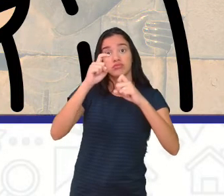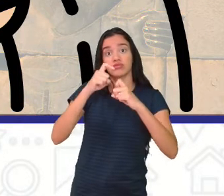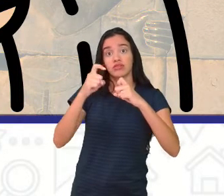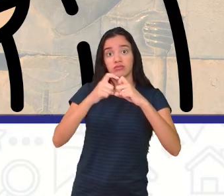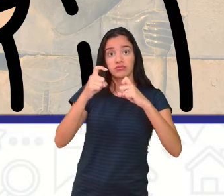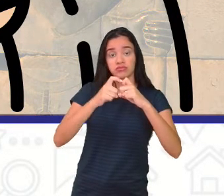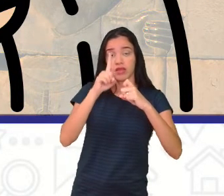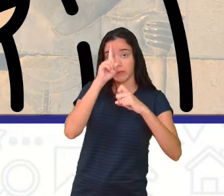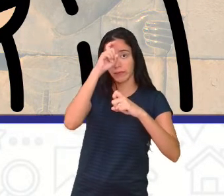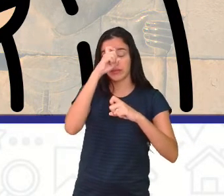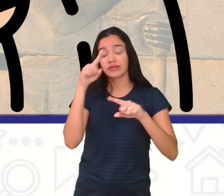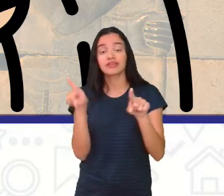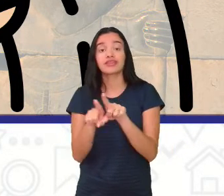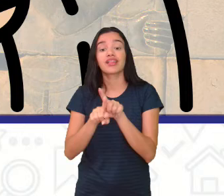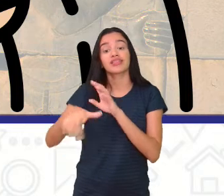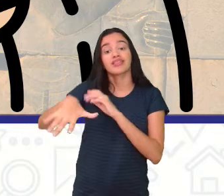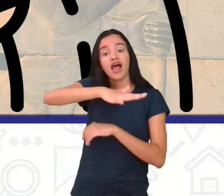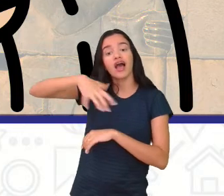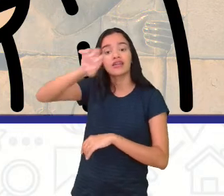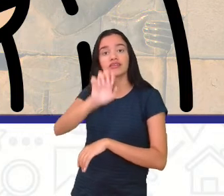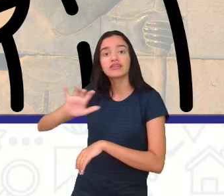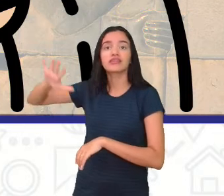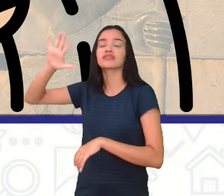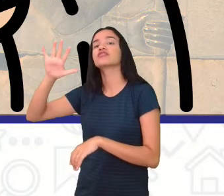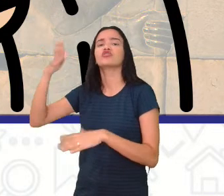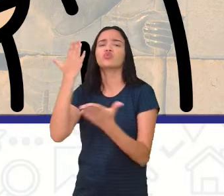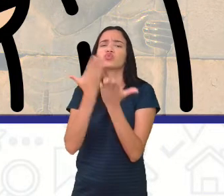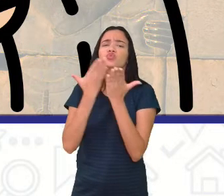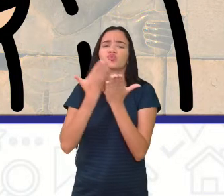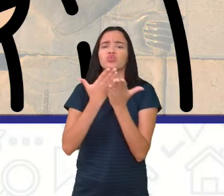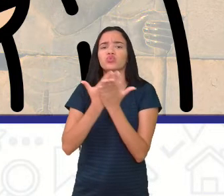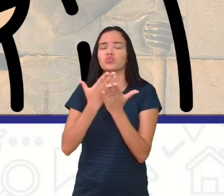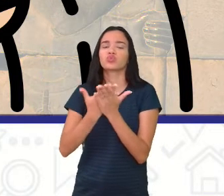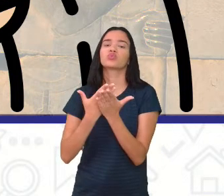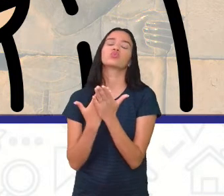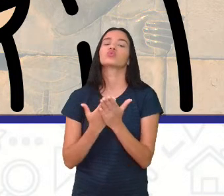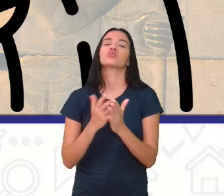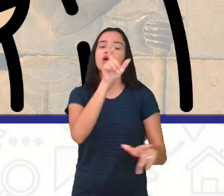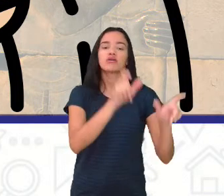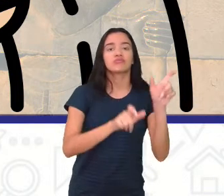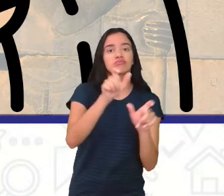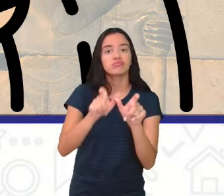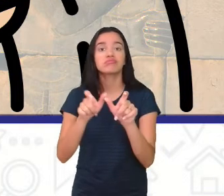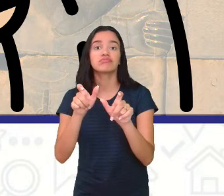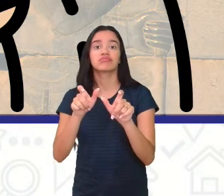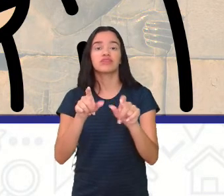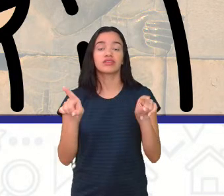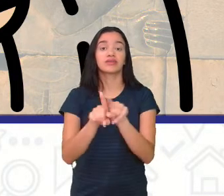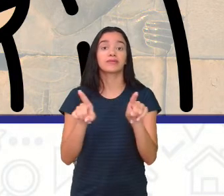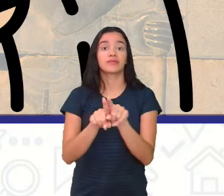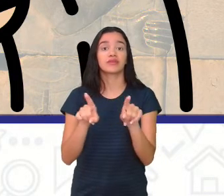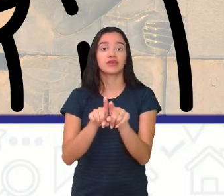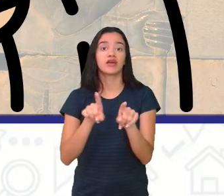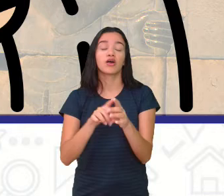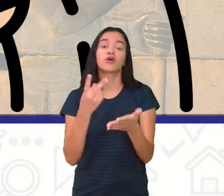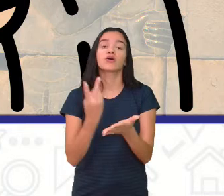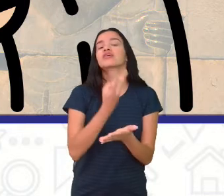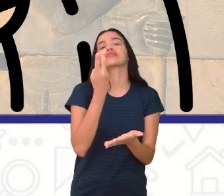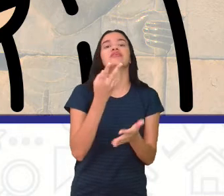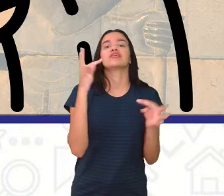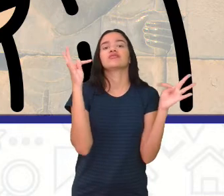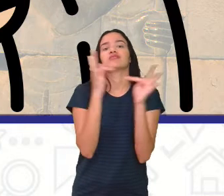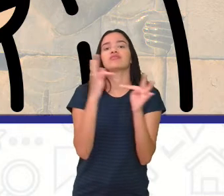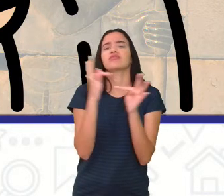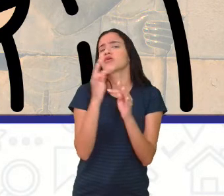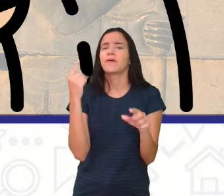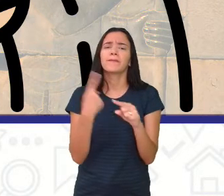na região da Europa, né? Então, a astronomia, o estudo lá dos astros, né, foi bastante realizado aí pelos fenícios.